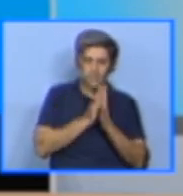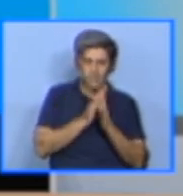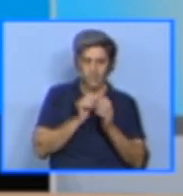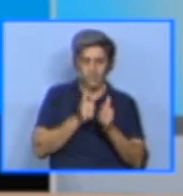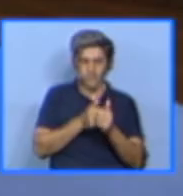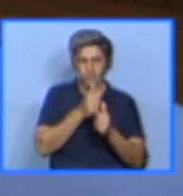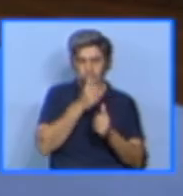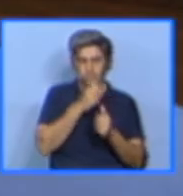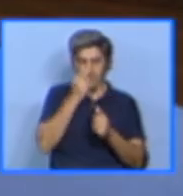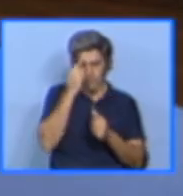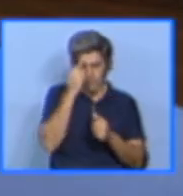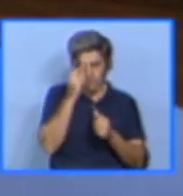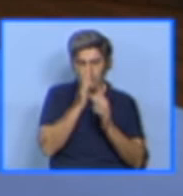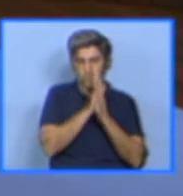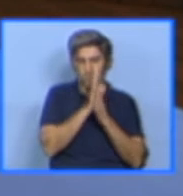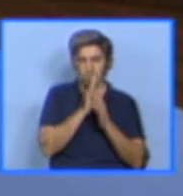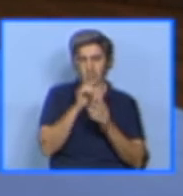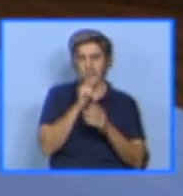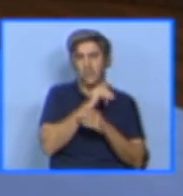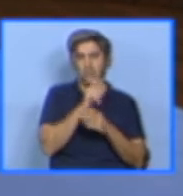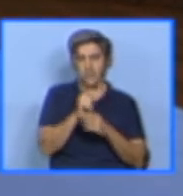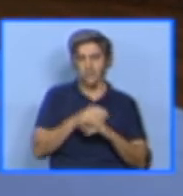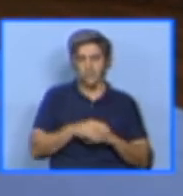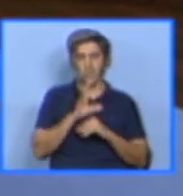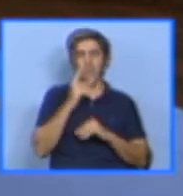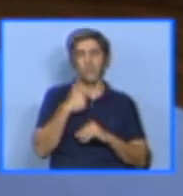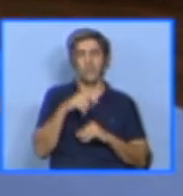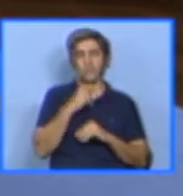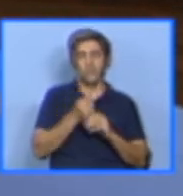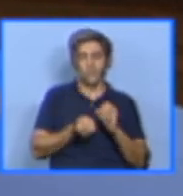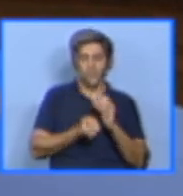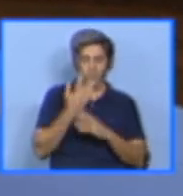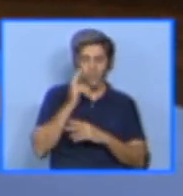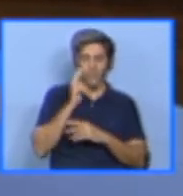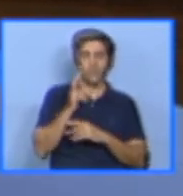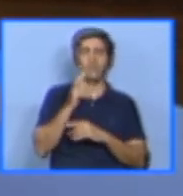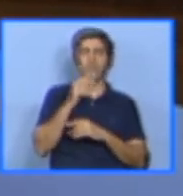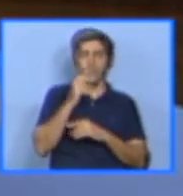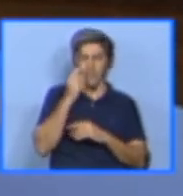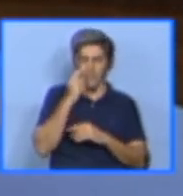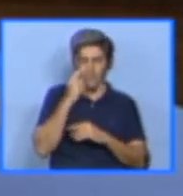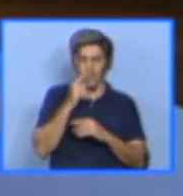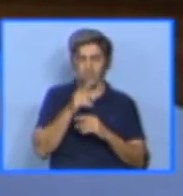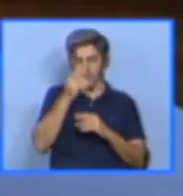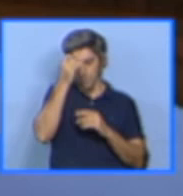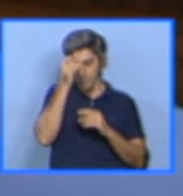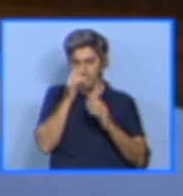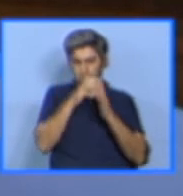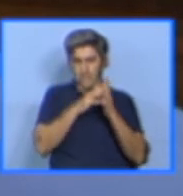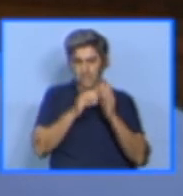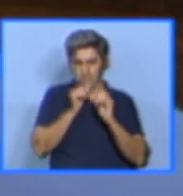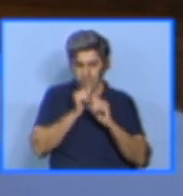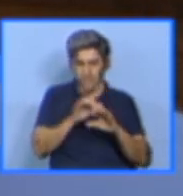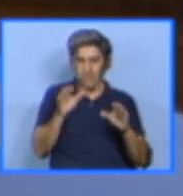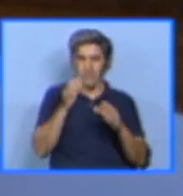do sofrimento da igreja, esta igreja de leste. E quando o nosso fundador conheceu esta mensagem de Fátima,